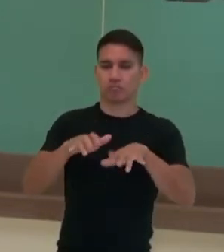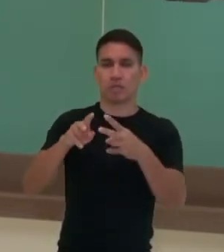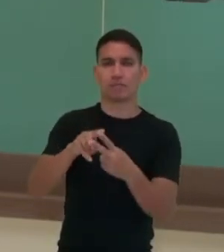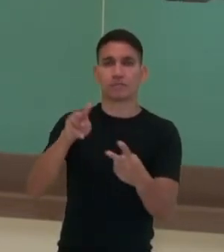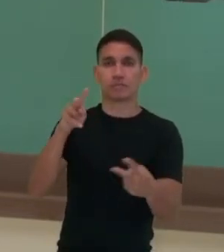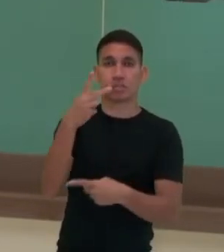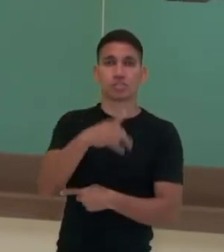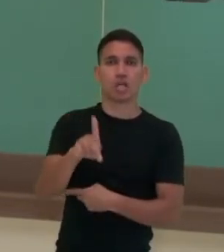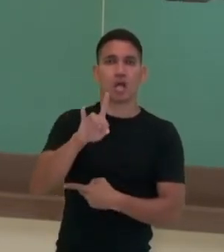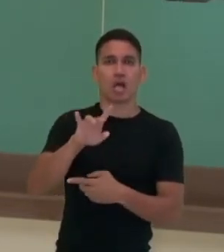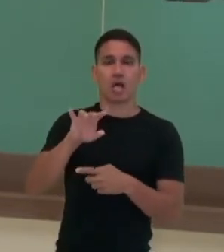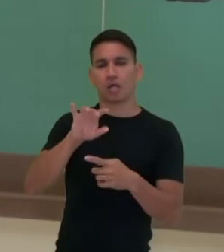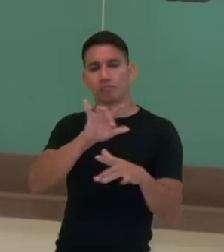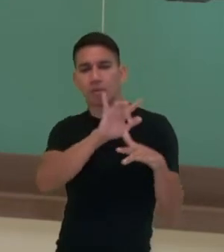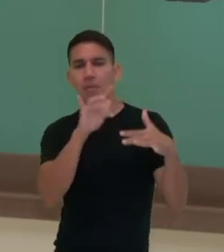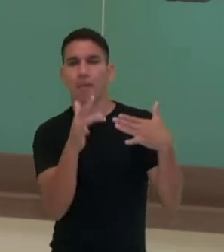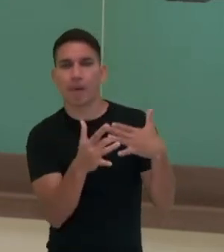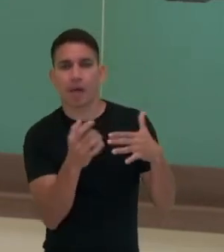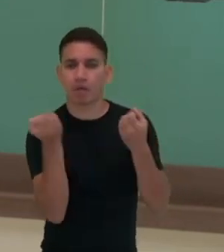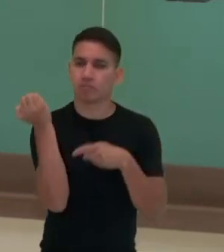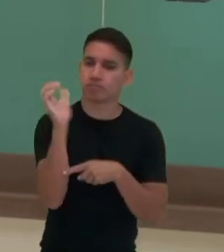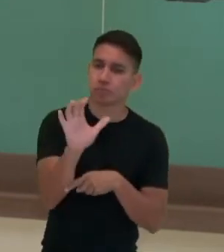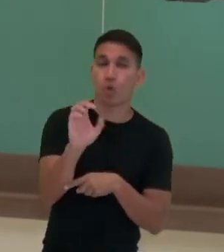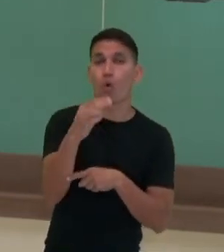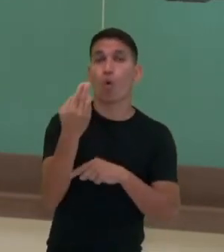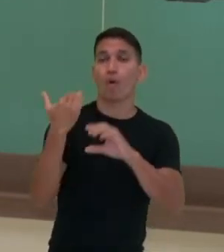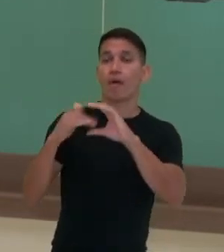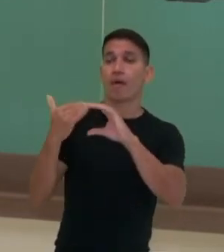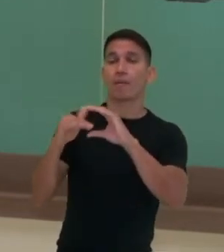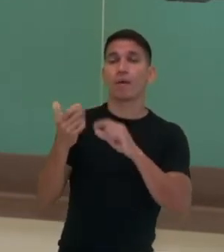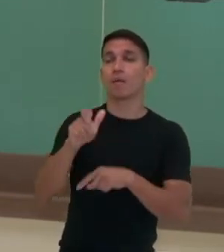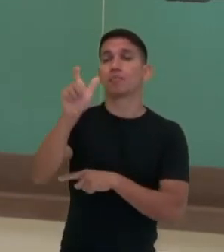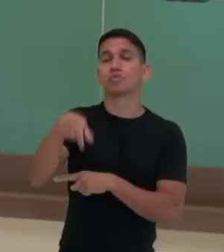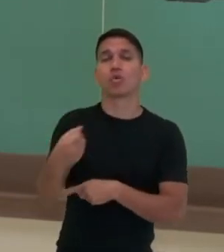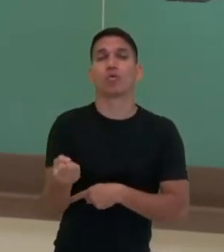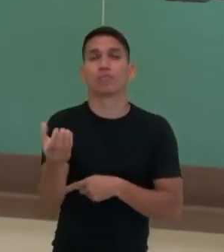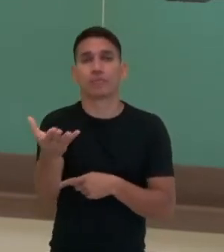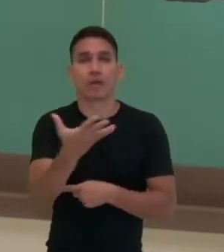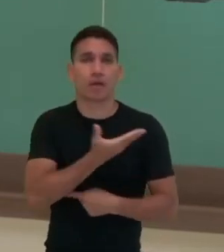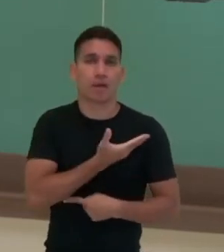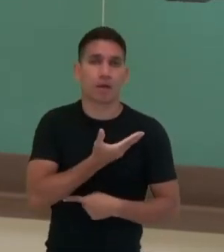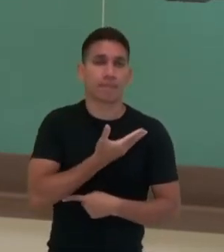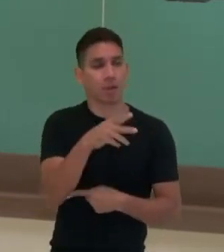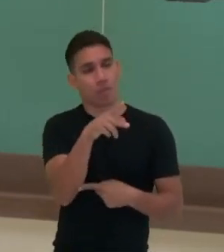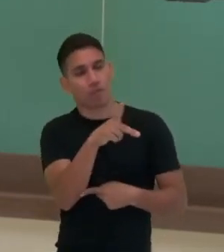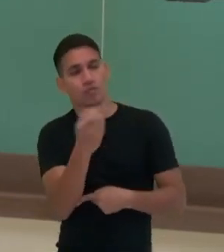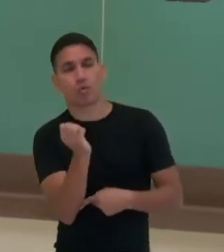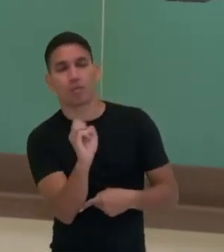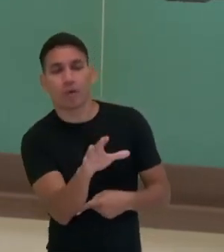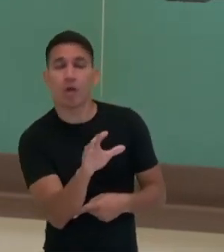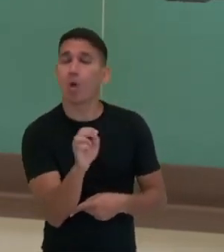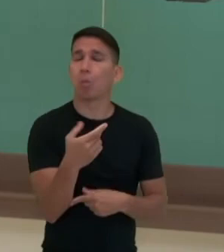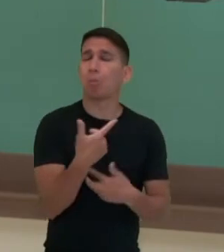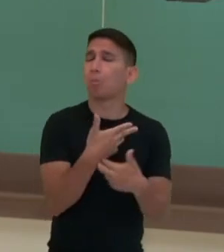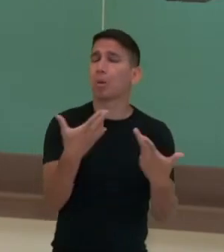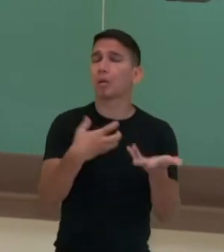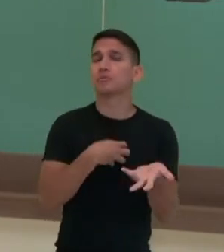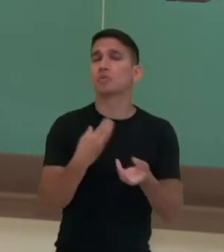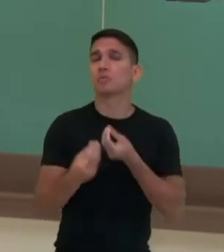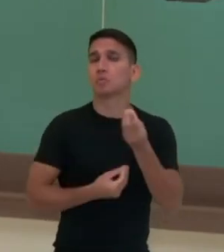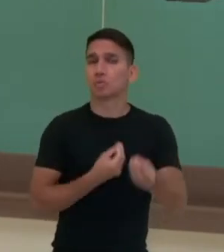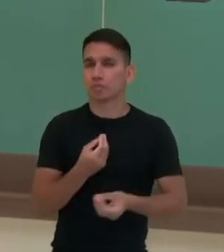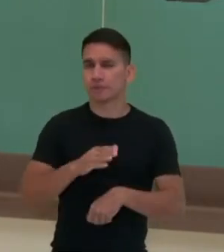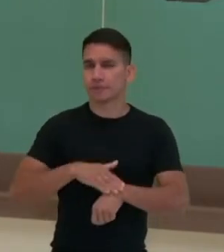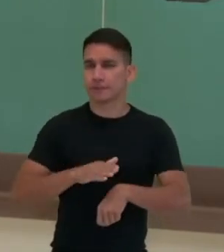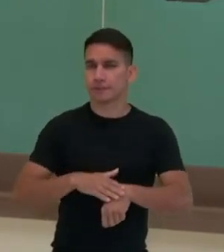redes sociais, ou vai enviar por e-mail para alguém, para colegas, professores e assim por diante. Então, um